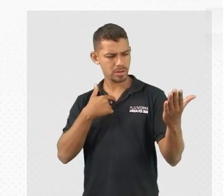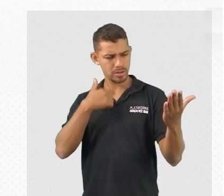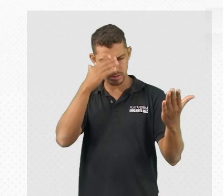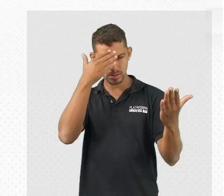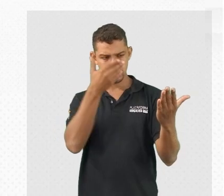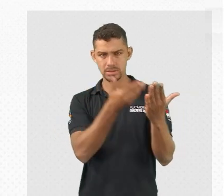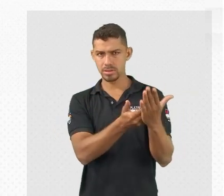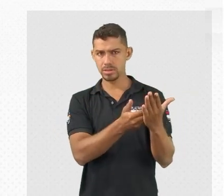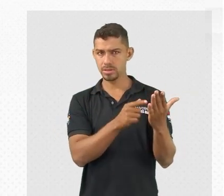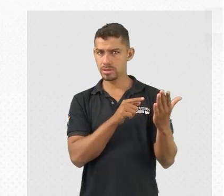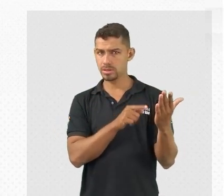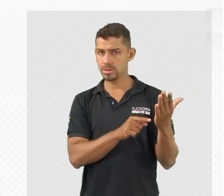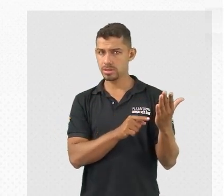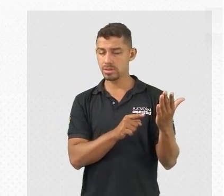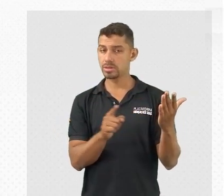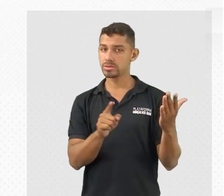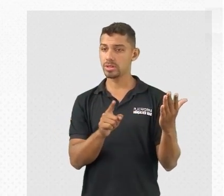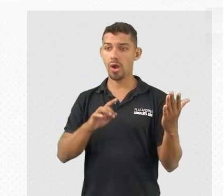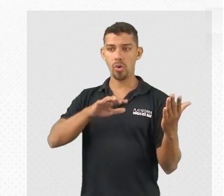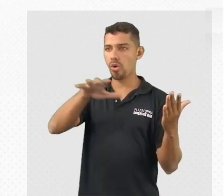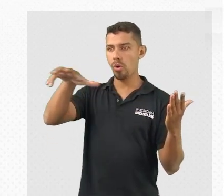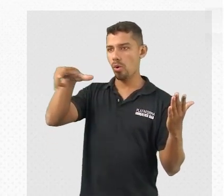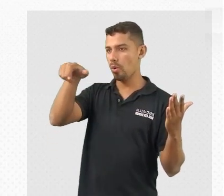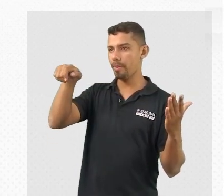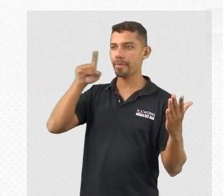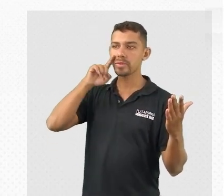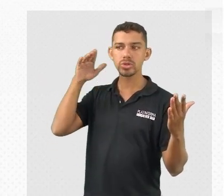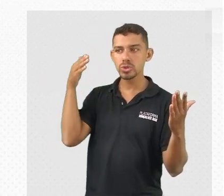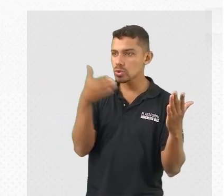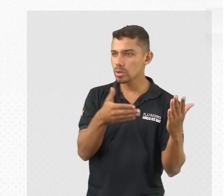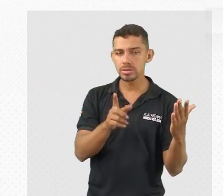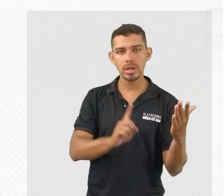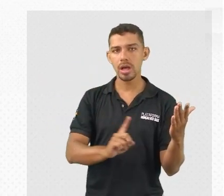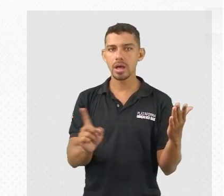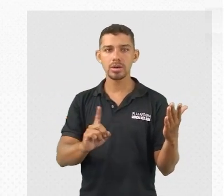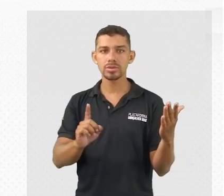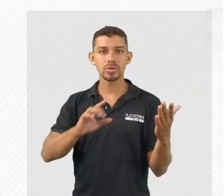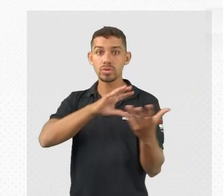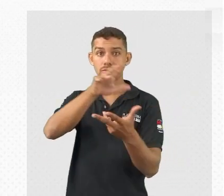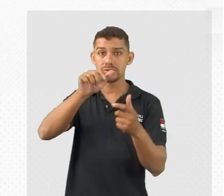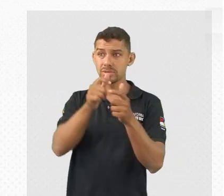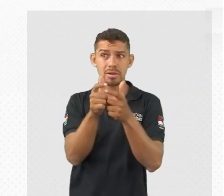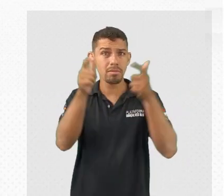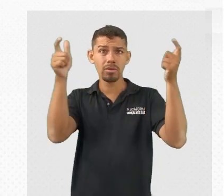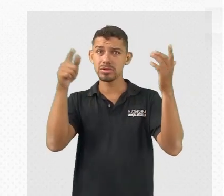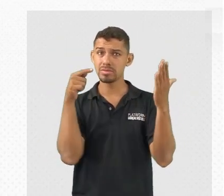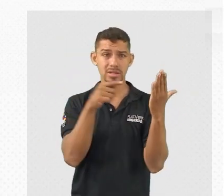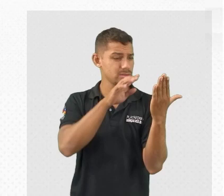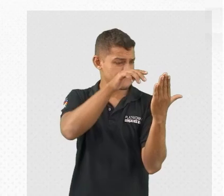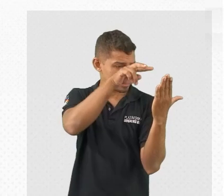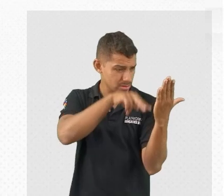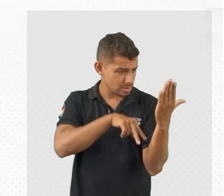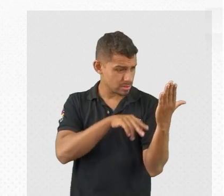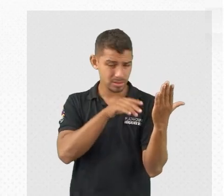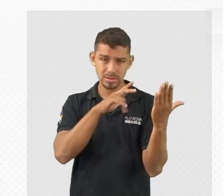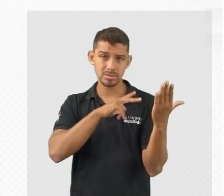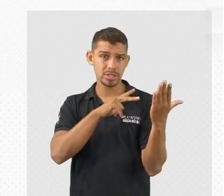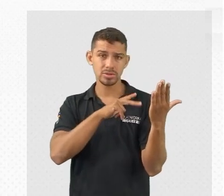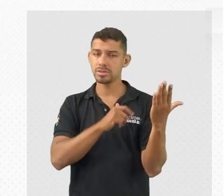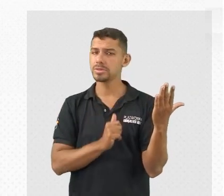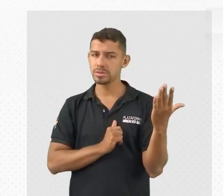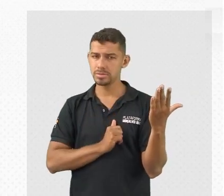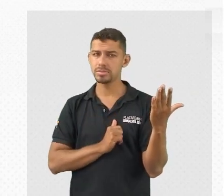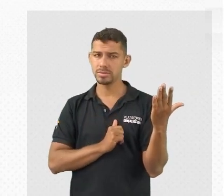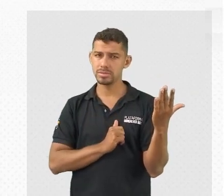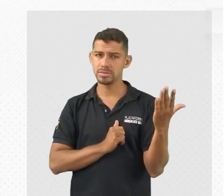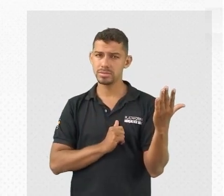acredita intimamente que o mundo só se restringe àquilo. O mundo é muito mais do que aquilo que a gente acredita particularmente.